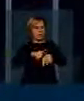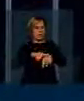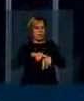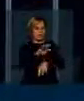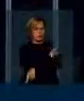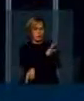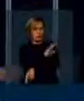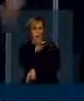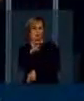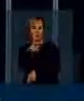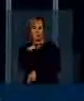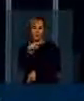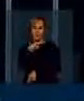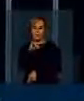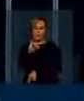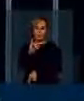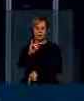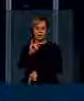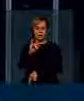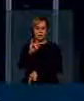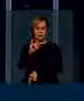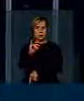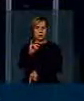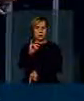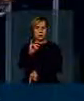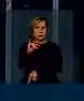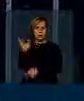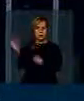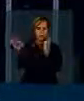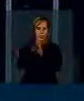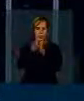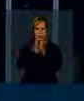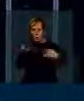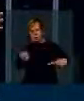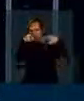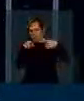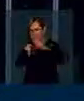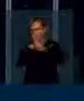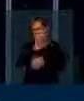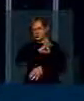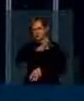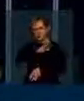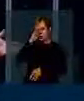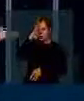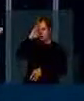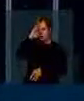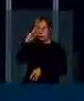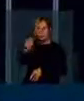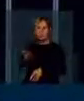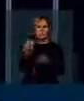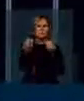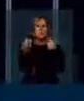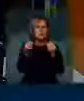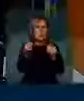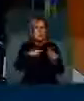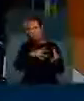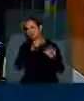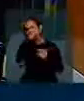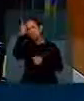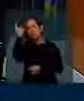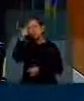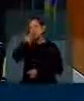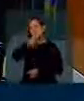lá da FUNAI, que eles sozinhos, eles são mansos, mas na frente da polícia e do exército, lá tem técnico lá da FUNAI que anda armado lá